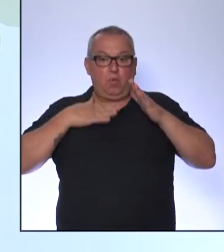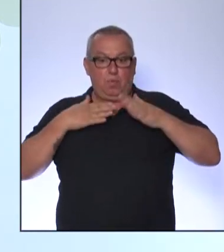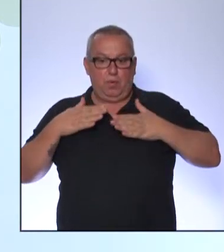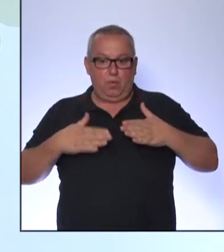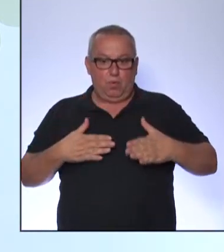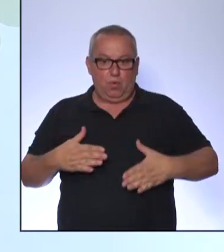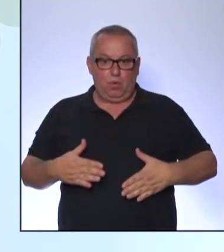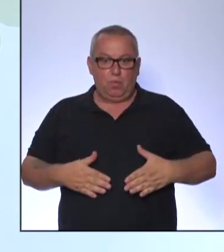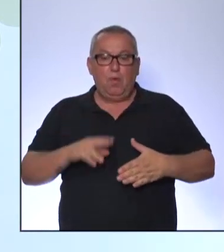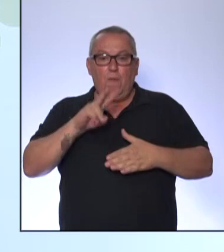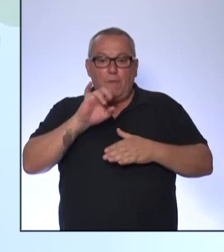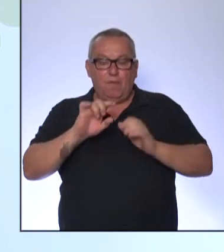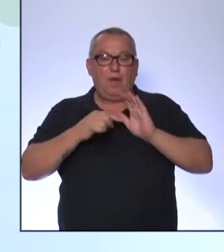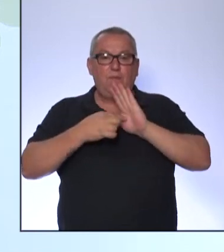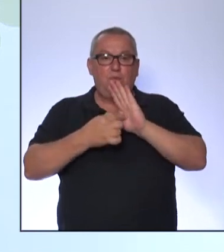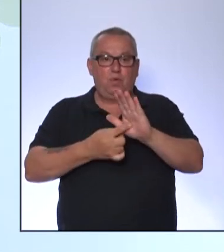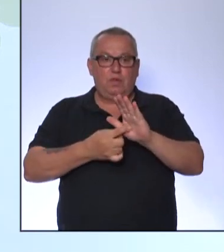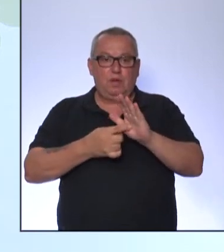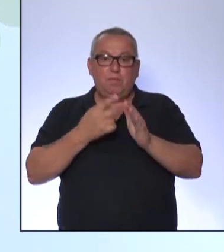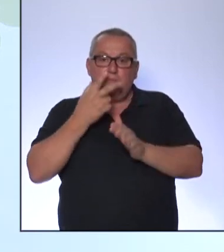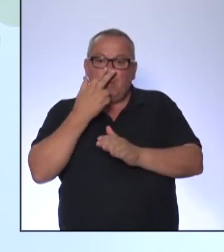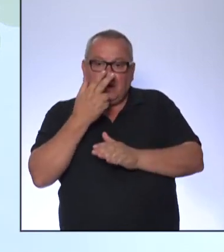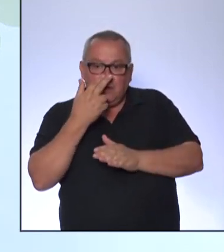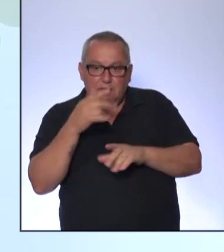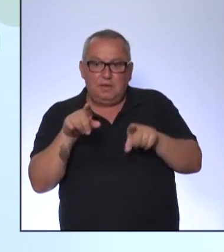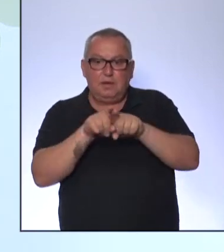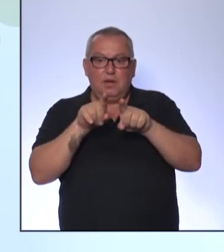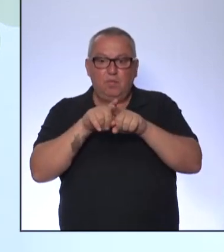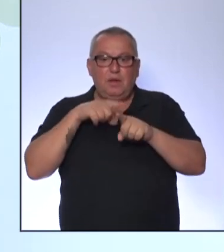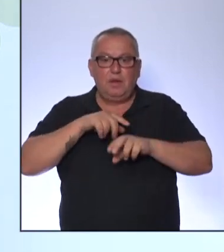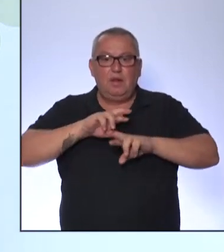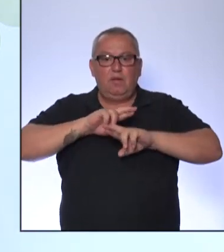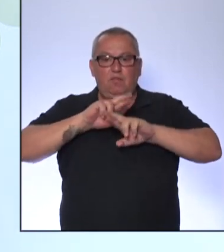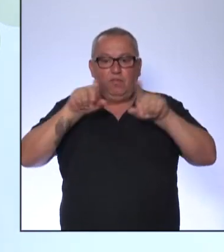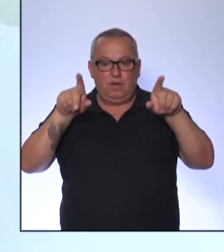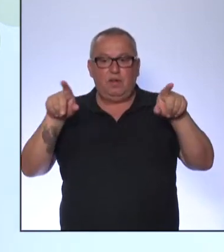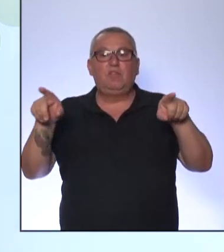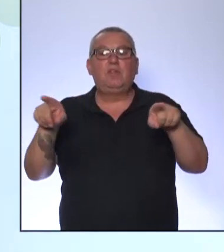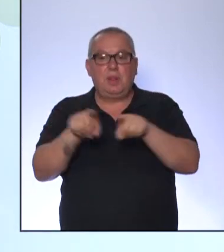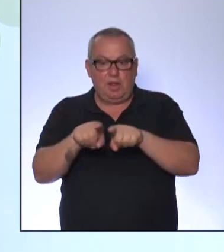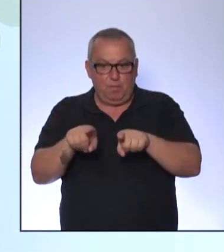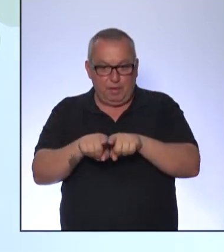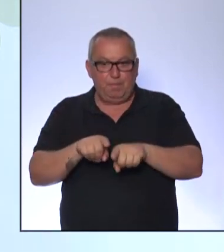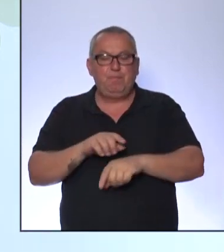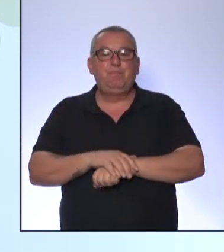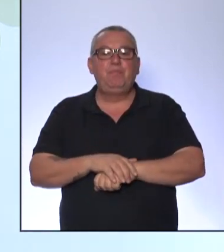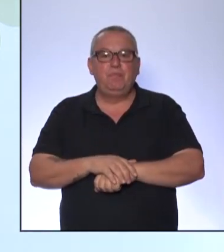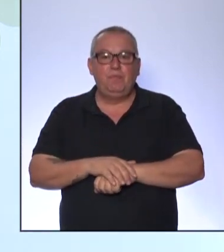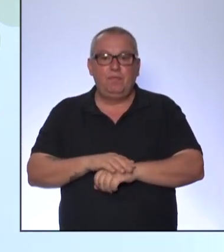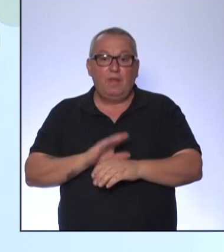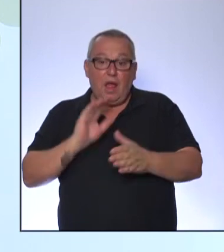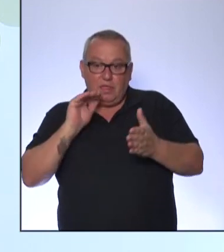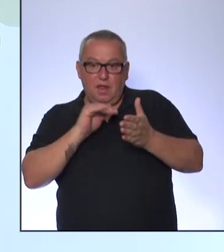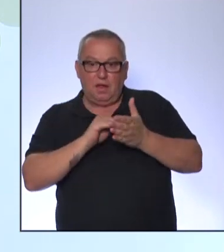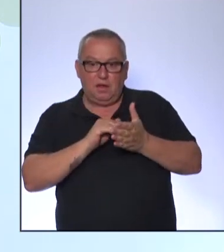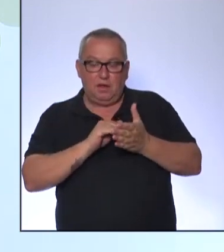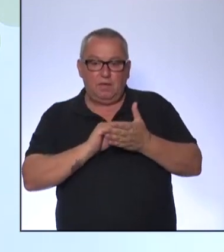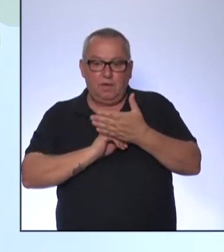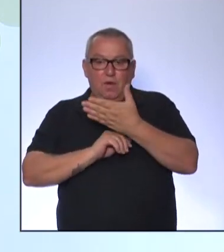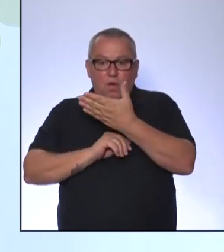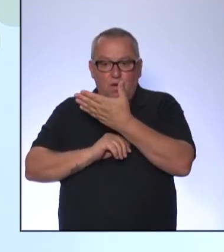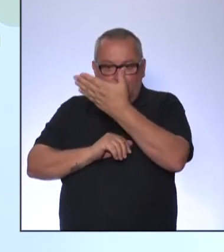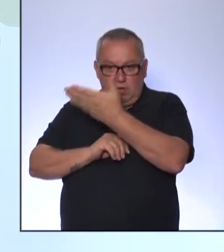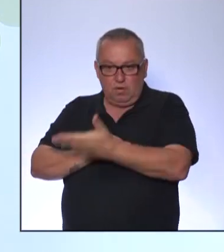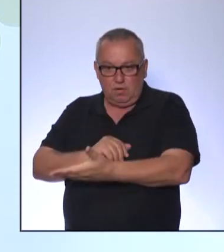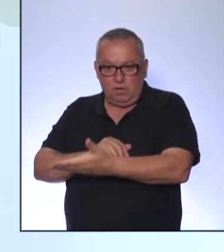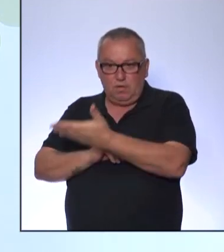vão apresentar características semelhantes, mas elas apresentam diferenças também. Certo? Então, até aqui a gente viu